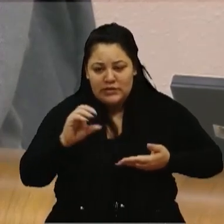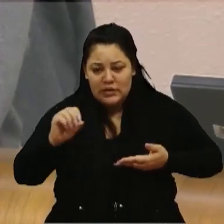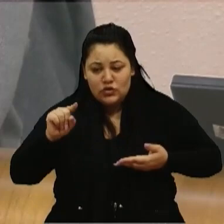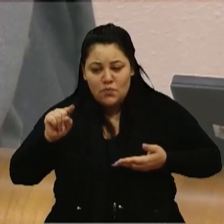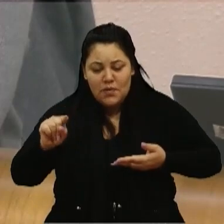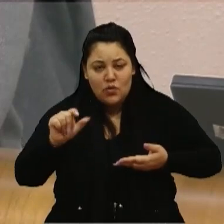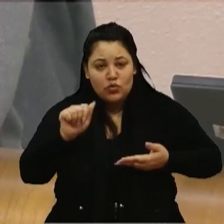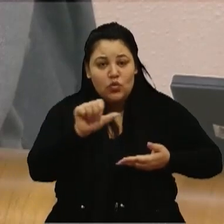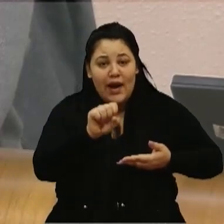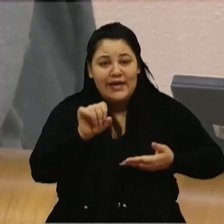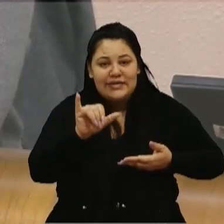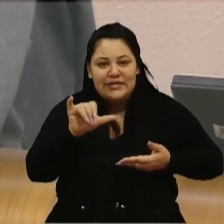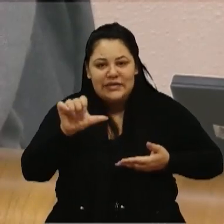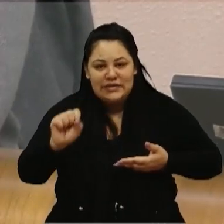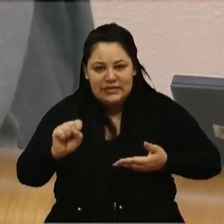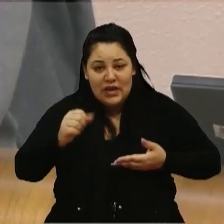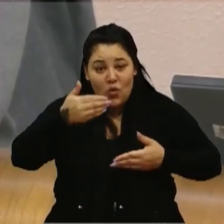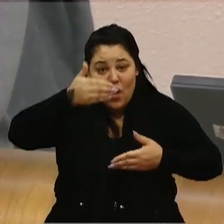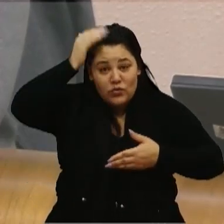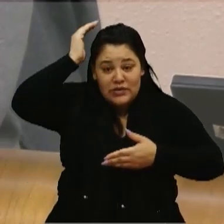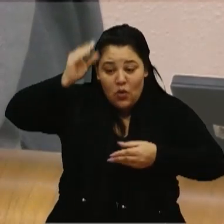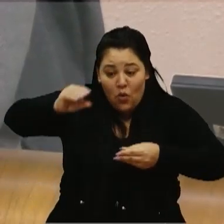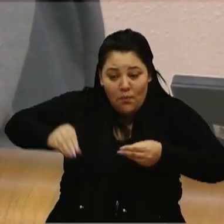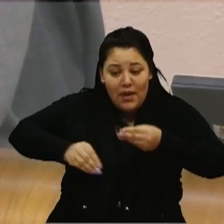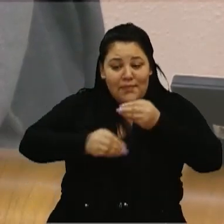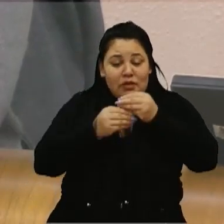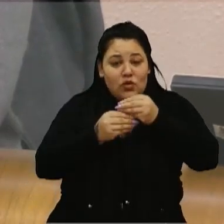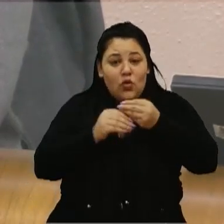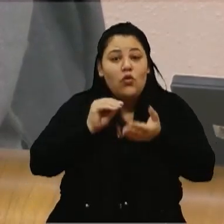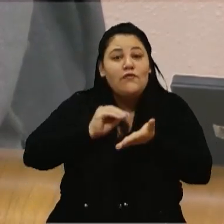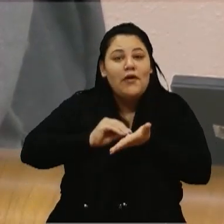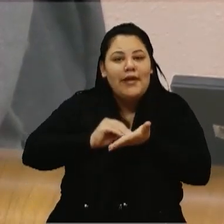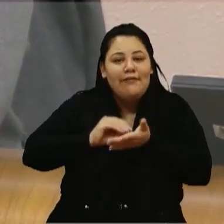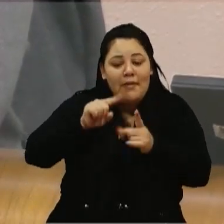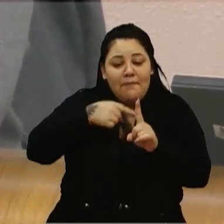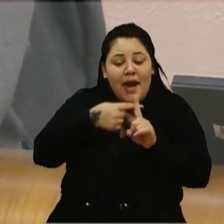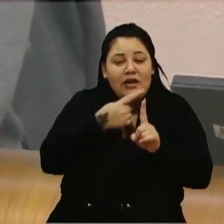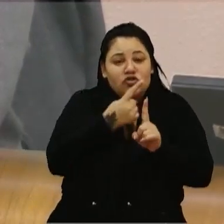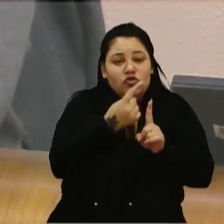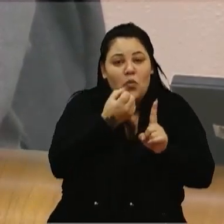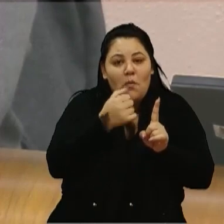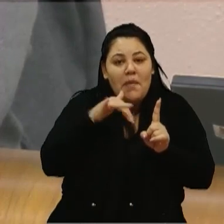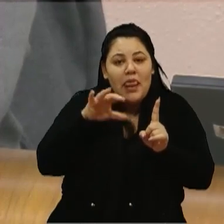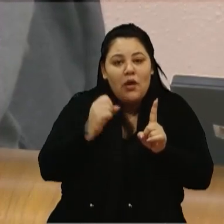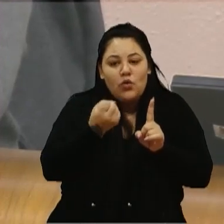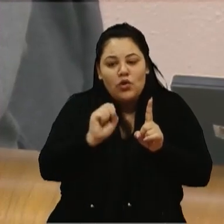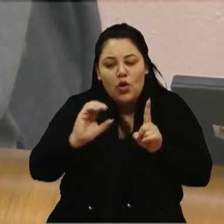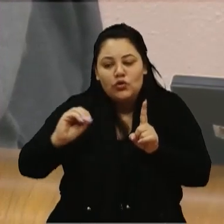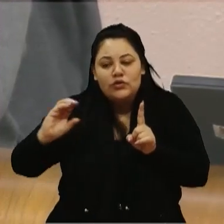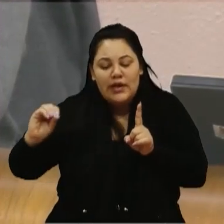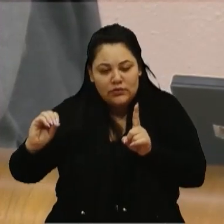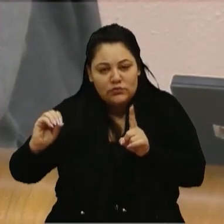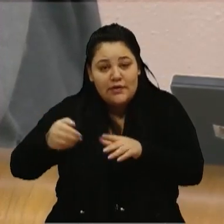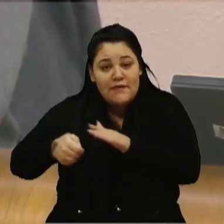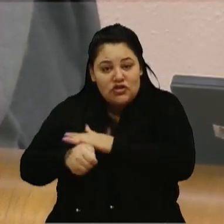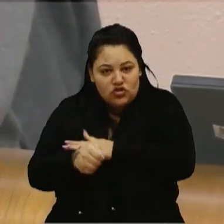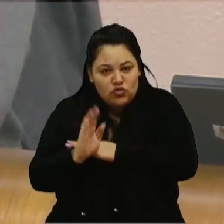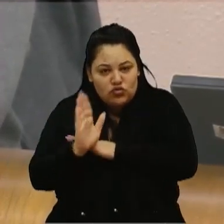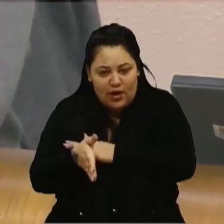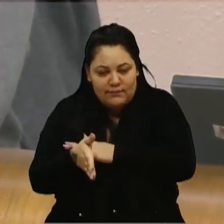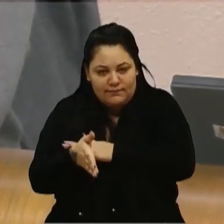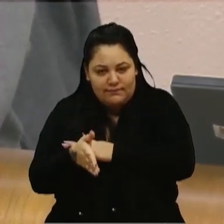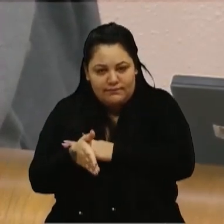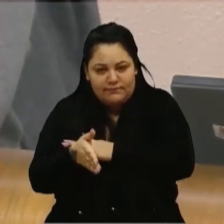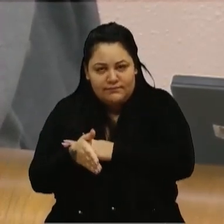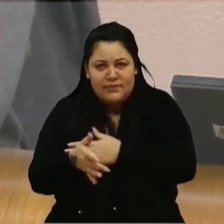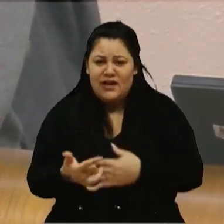e o Alceu colocou o resto. Mais de 1.800.000 o Alceu colocou. Então,